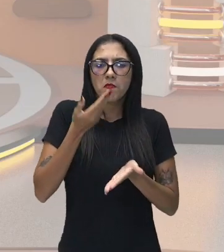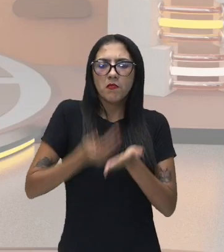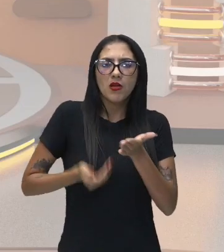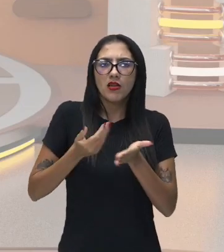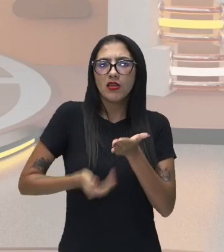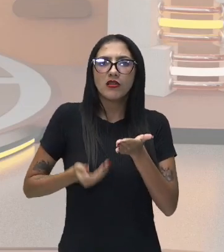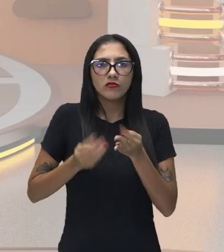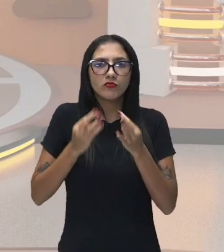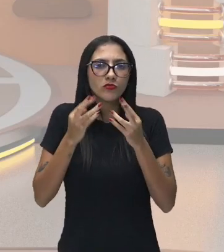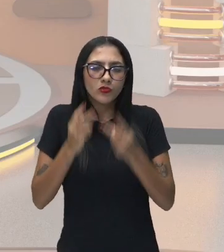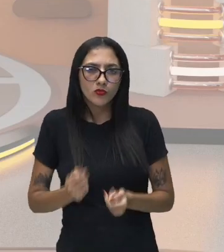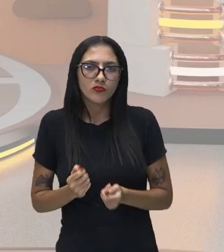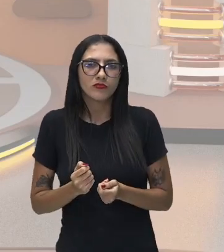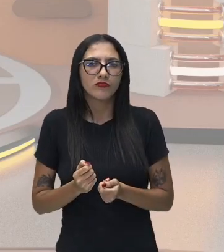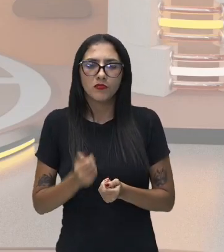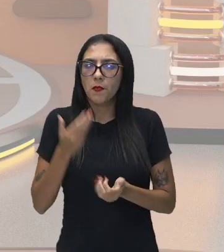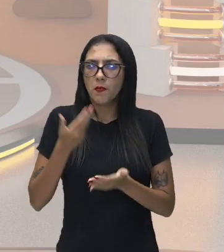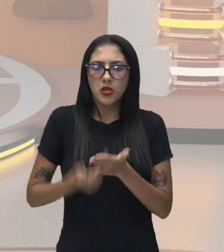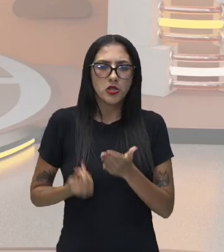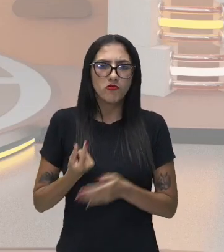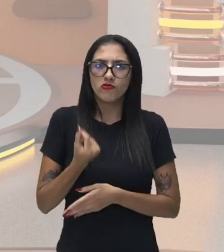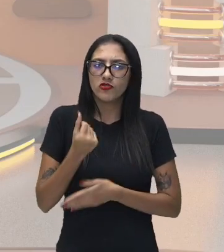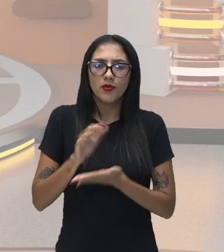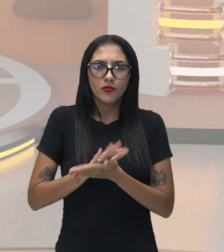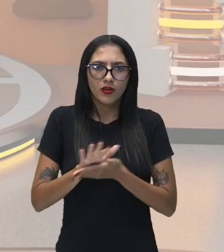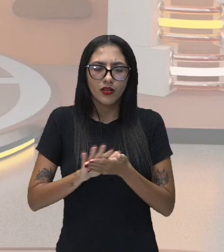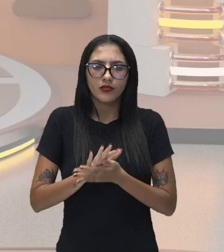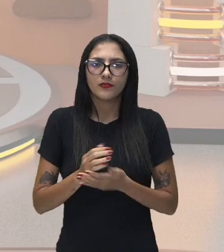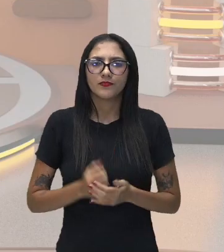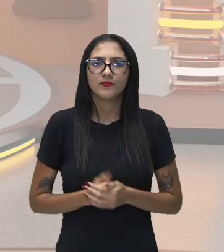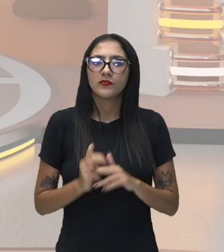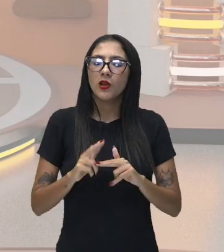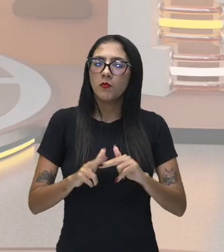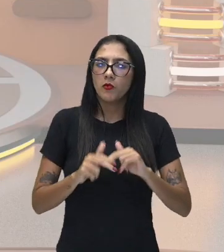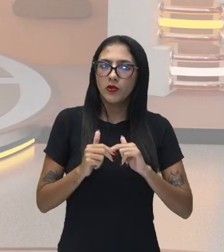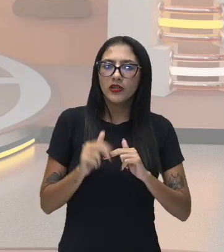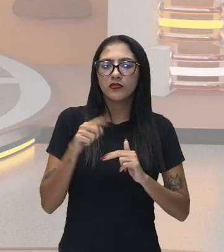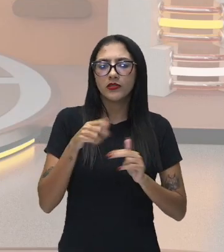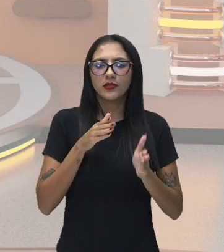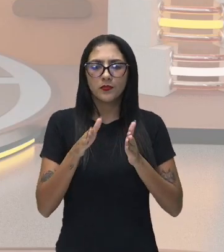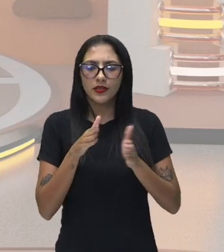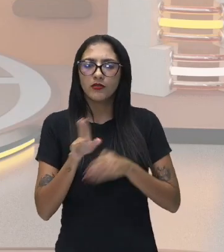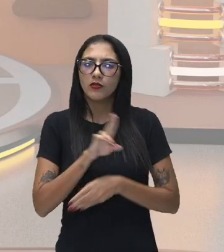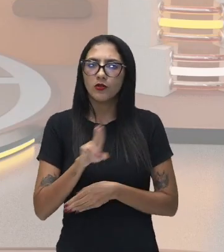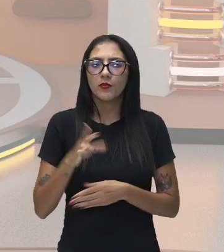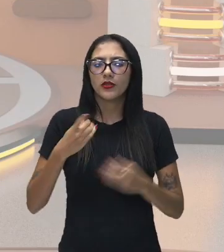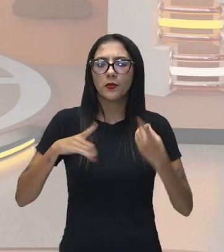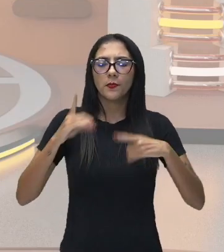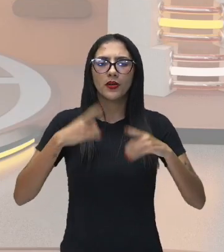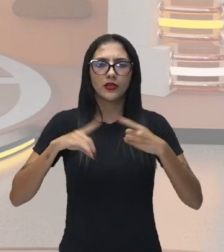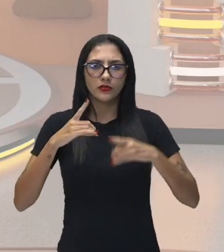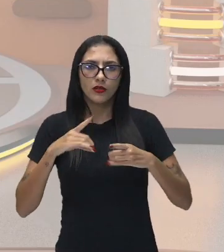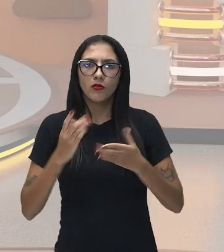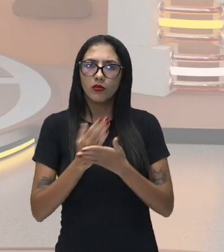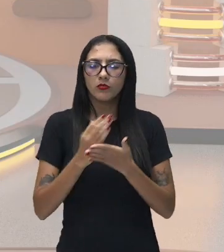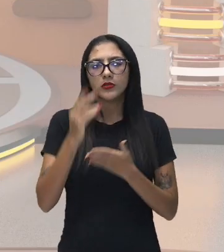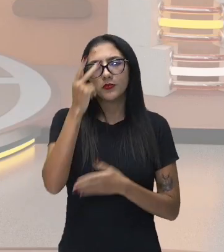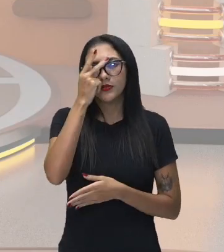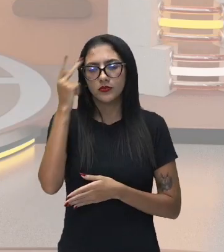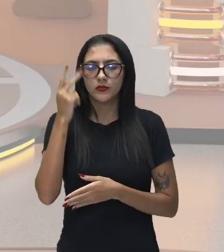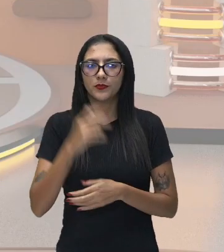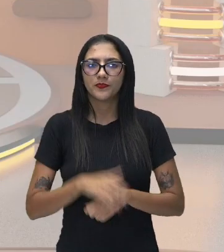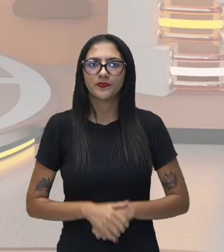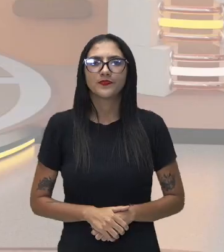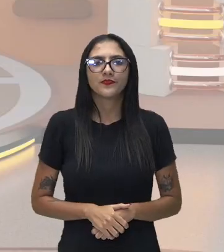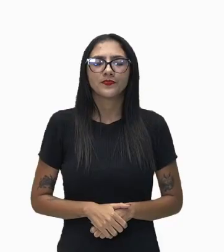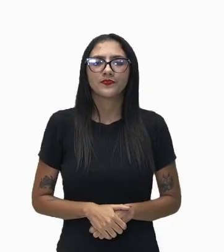fato em depressão, muita gente também acabou se suicidando por conta dos problemas financeiros que acabou acarretando, ok? Então